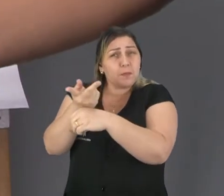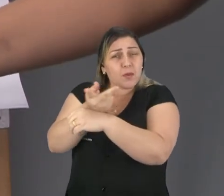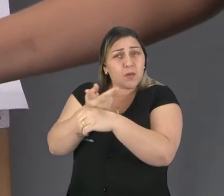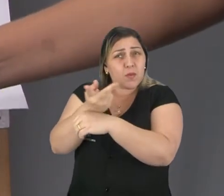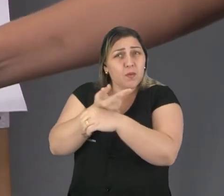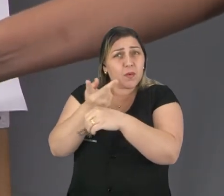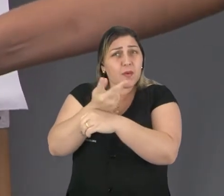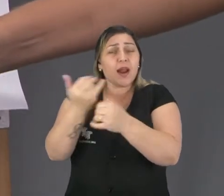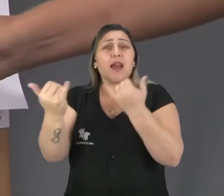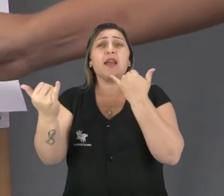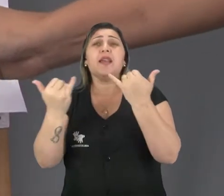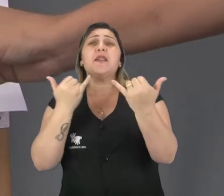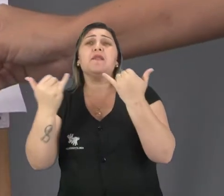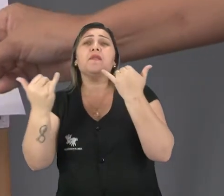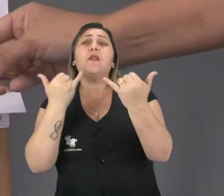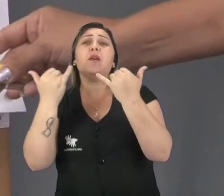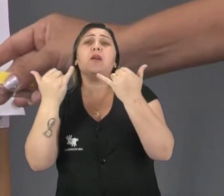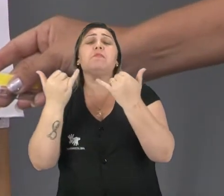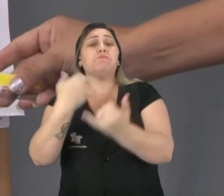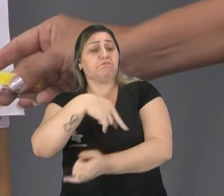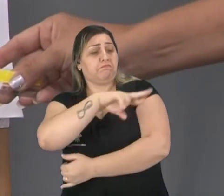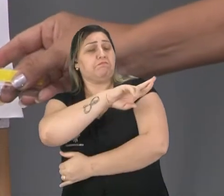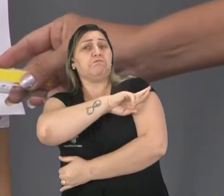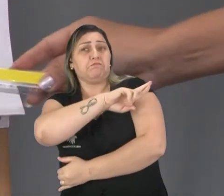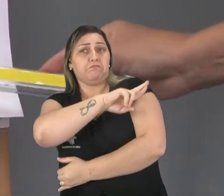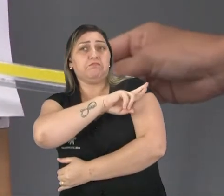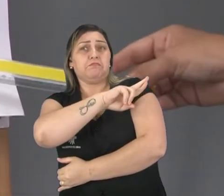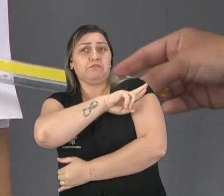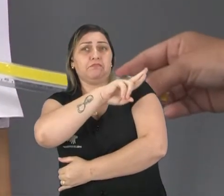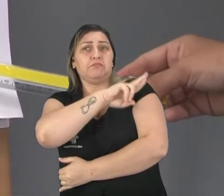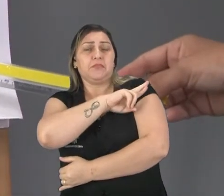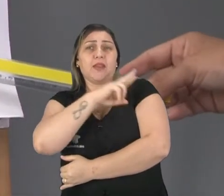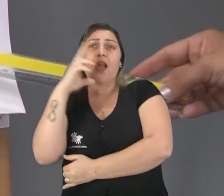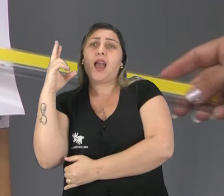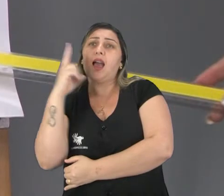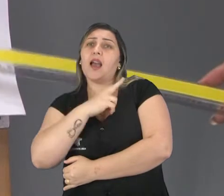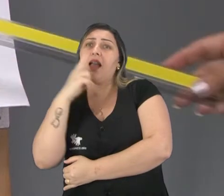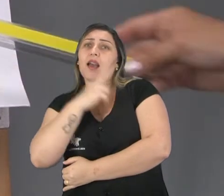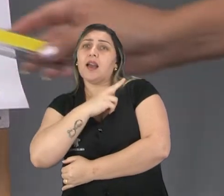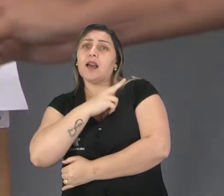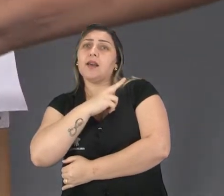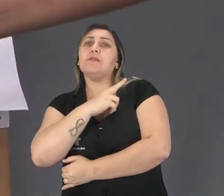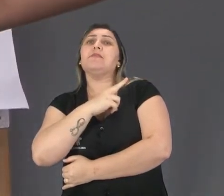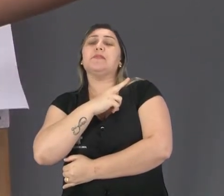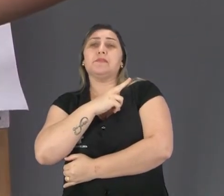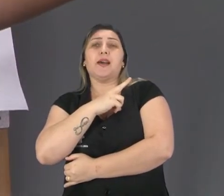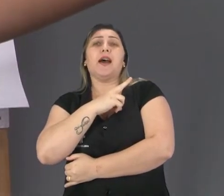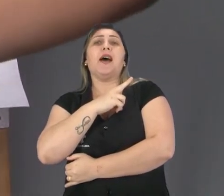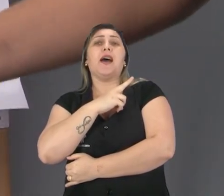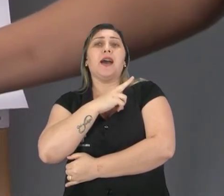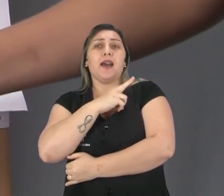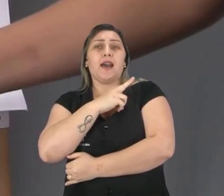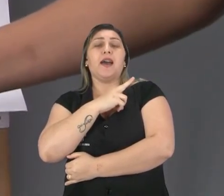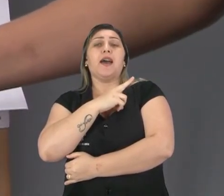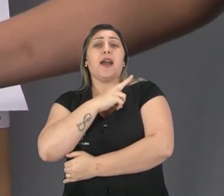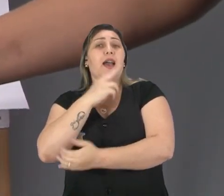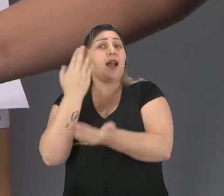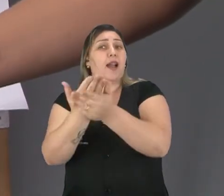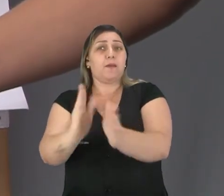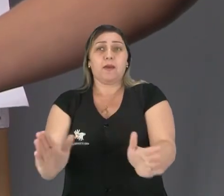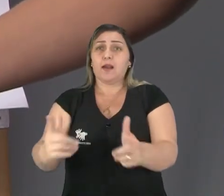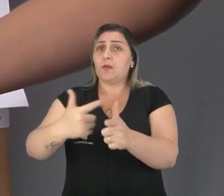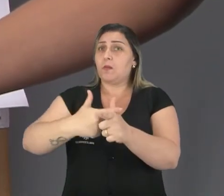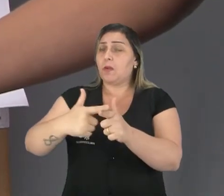buscar informar aos responsáveis imediatamente para resolver o